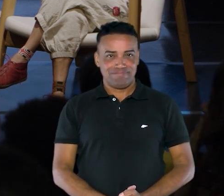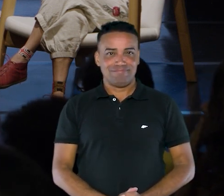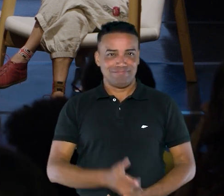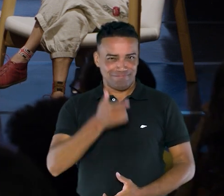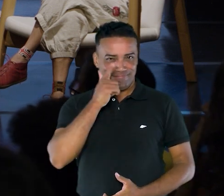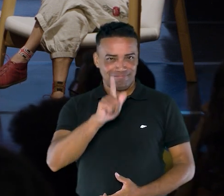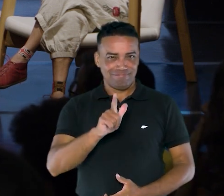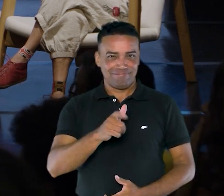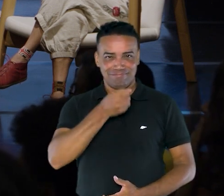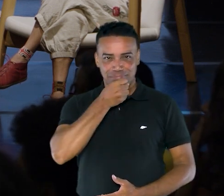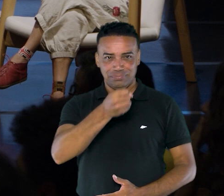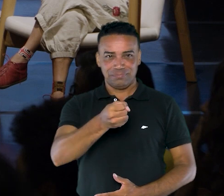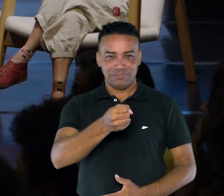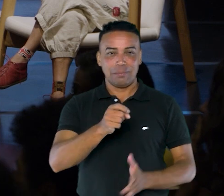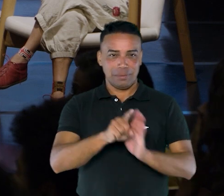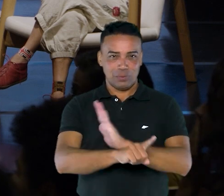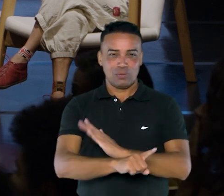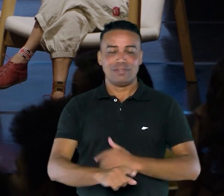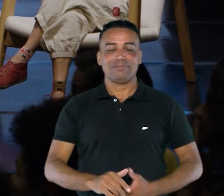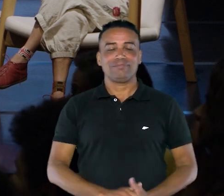chegou.